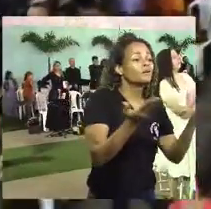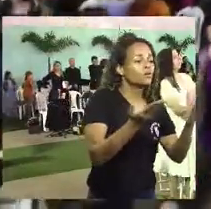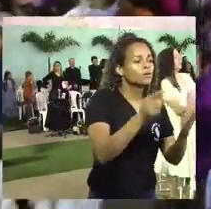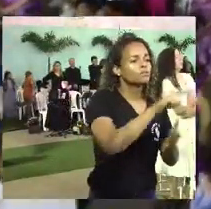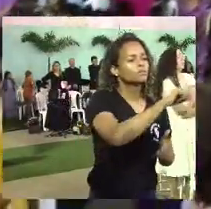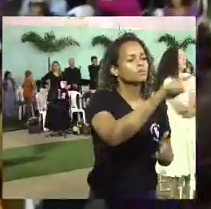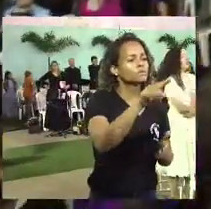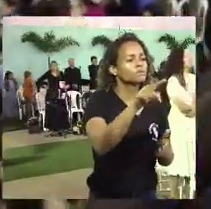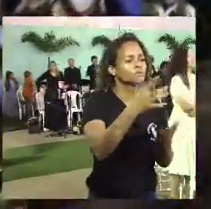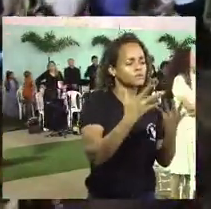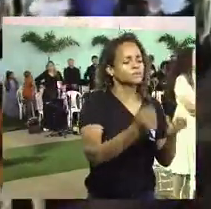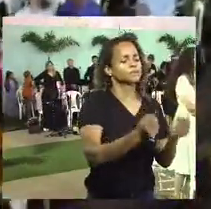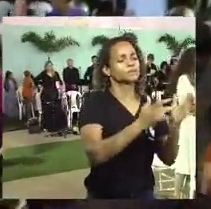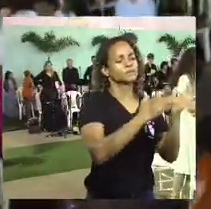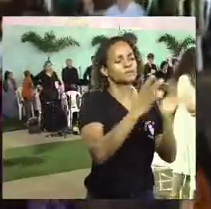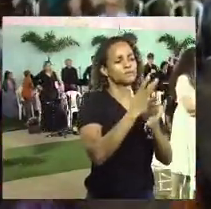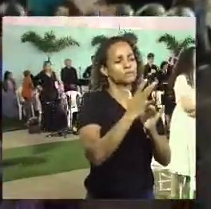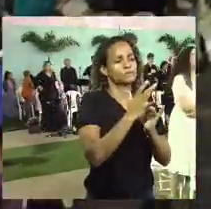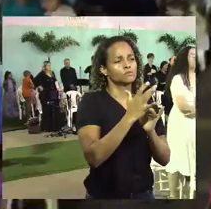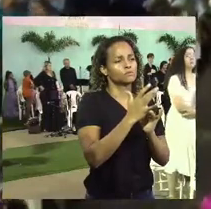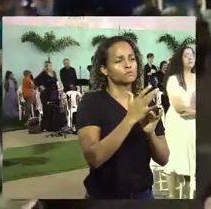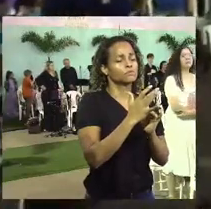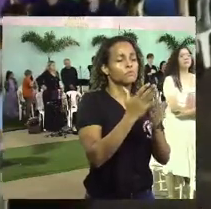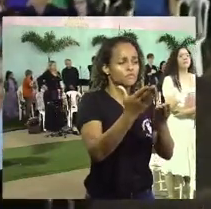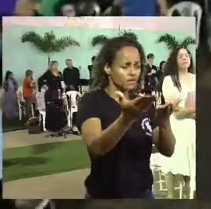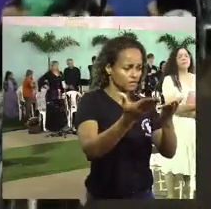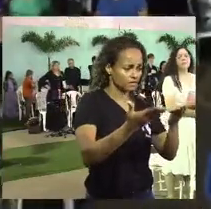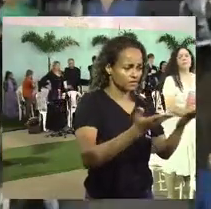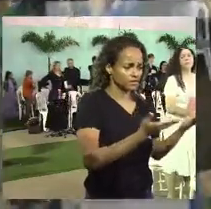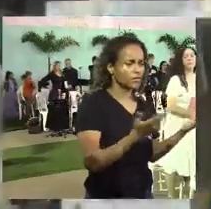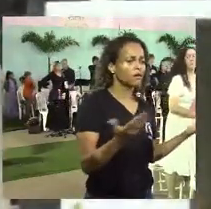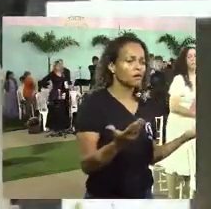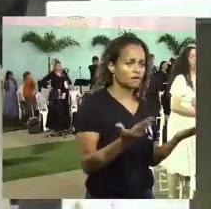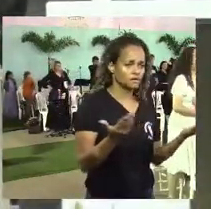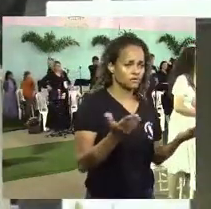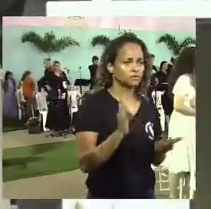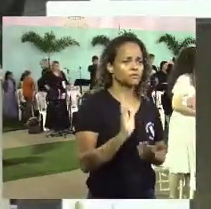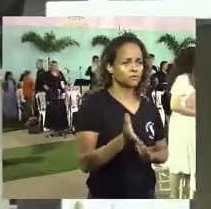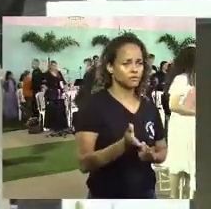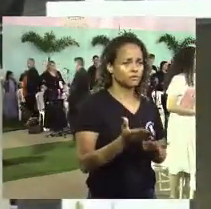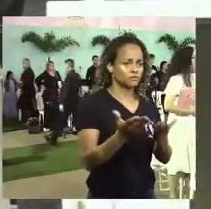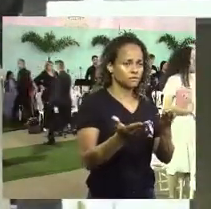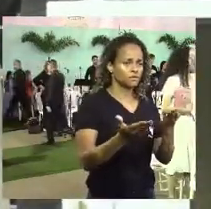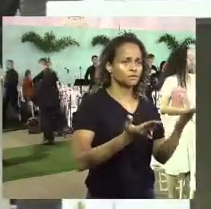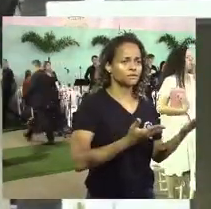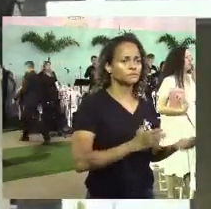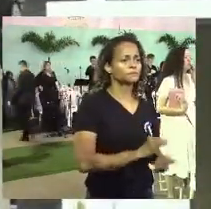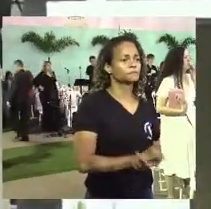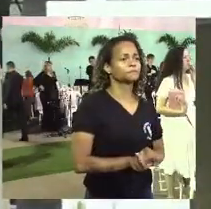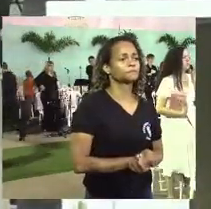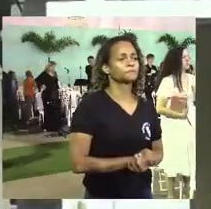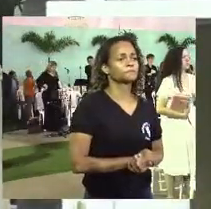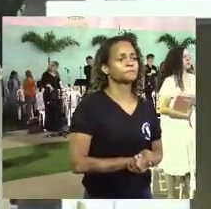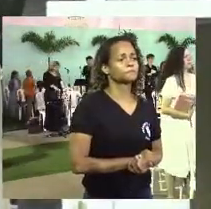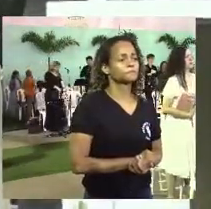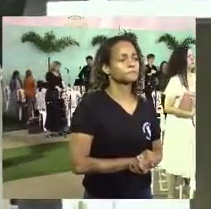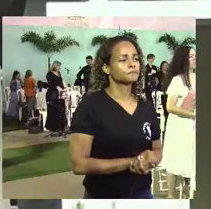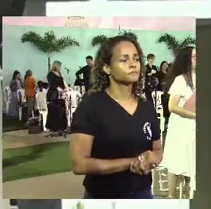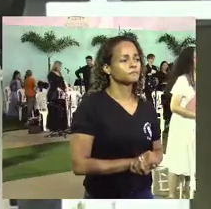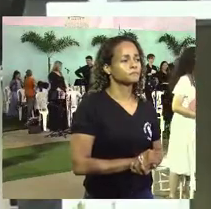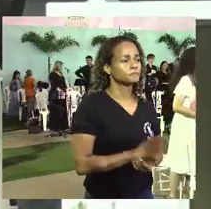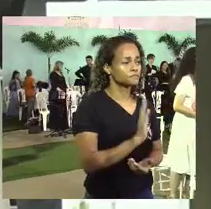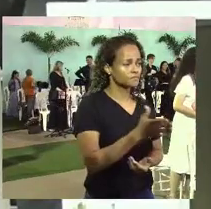sai do seu lugar o irmão que segura essa mão aí traga essa pessoa para Jesus agora venha se mova agora